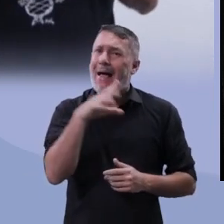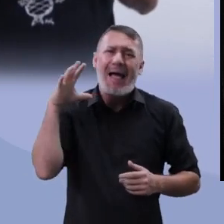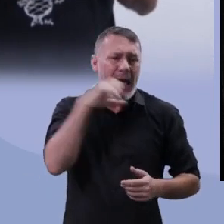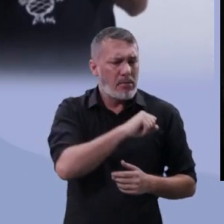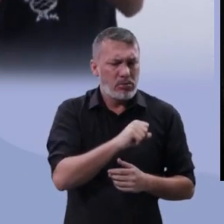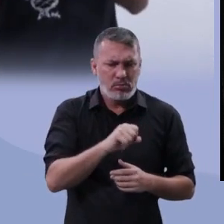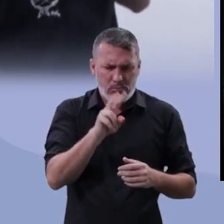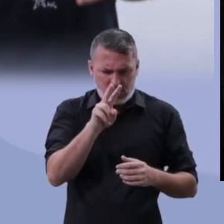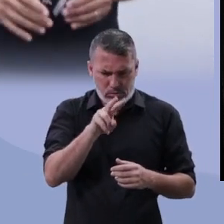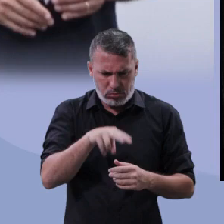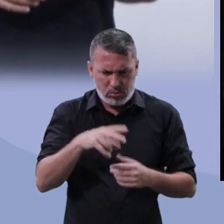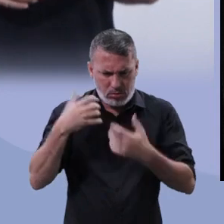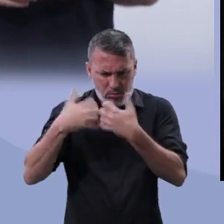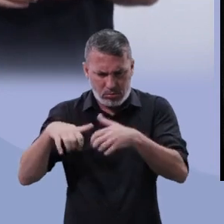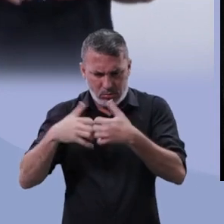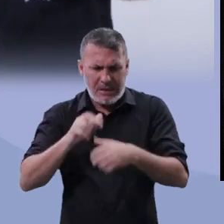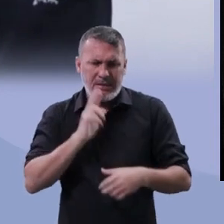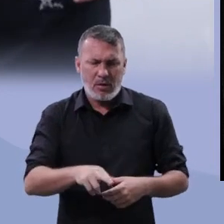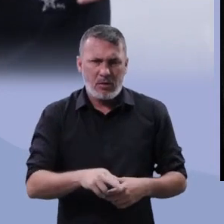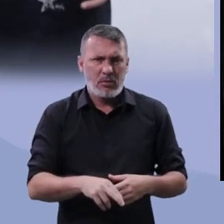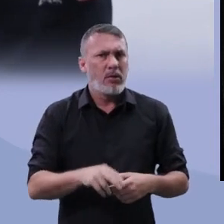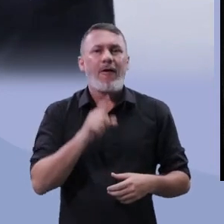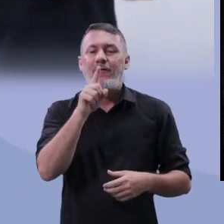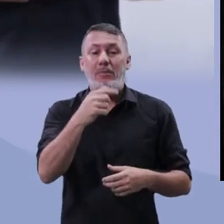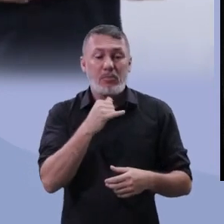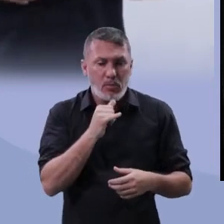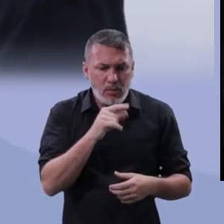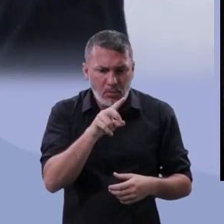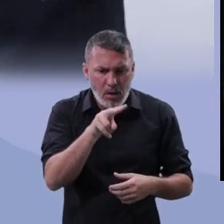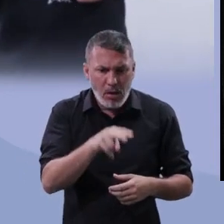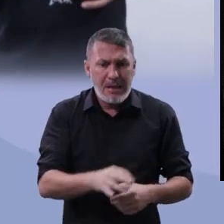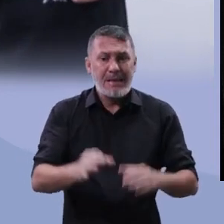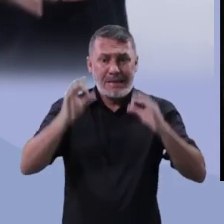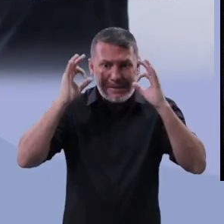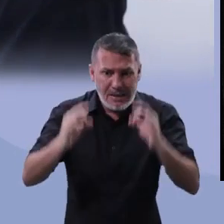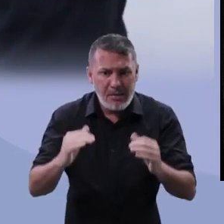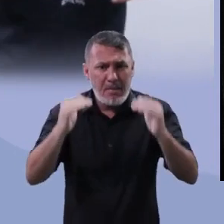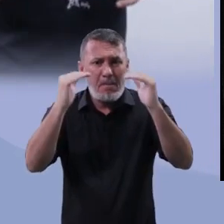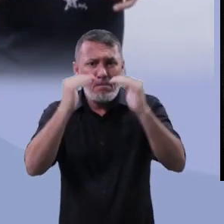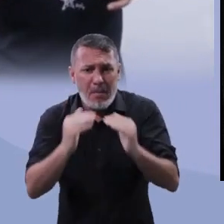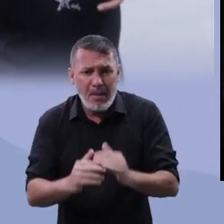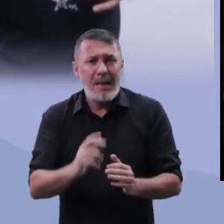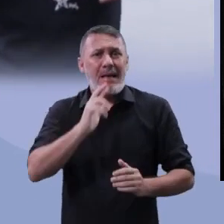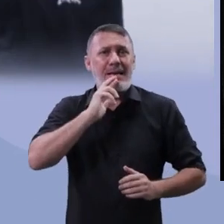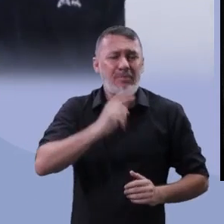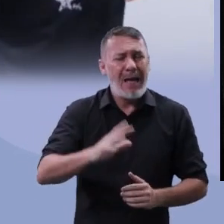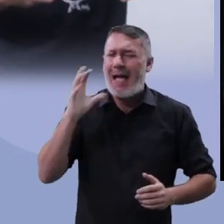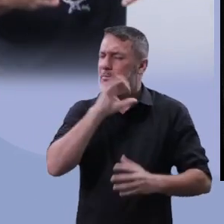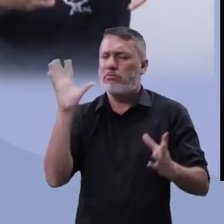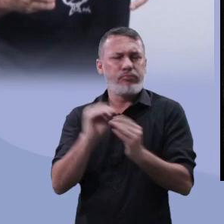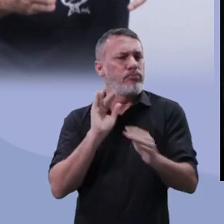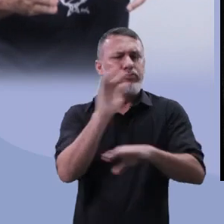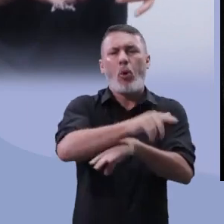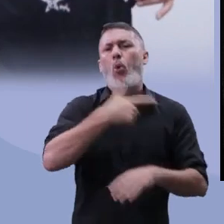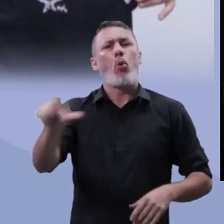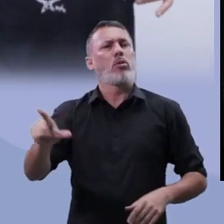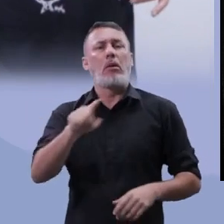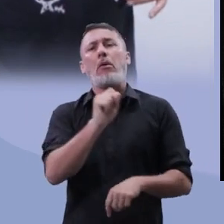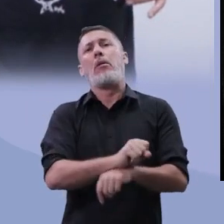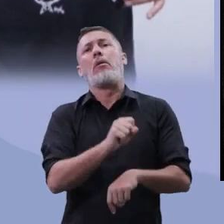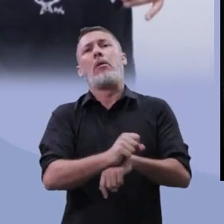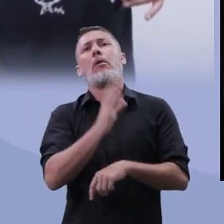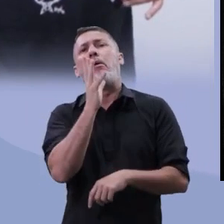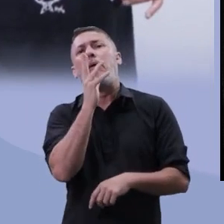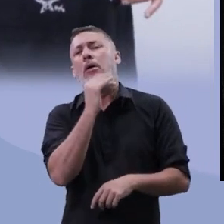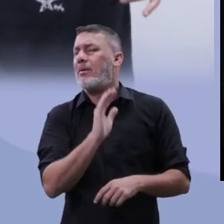tem que parar o mais rápido possível quando a questão já deu certo. Já funcionou? Já chegou na resposta? Hack e vai